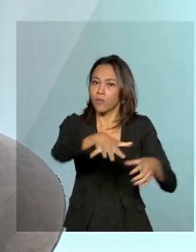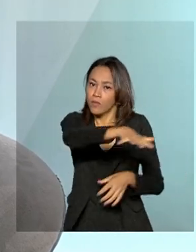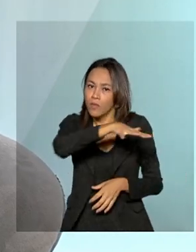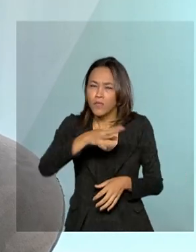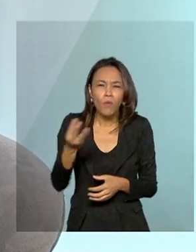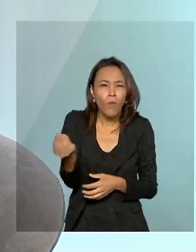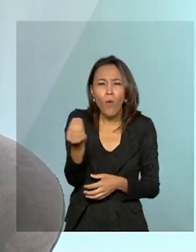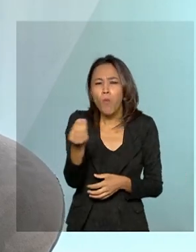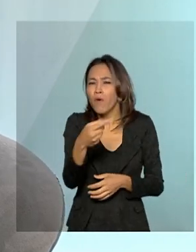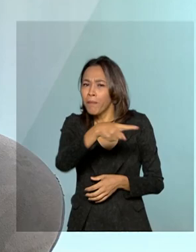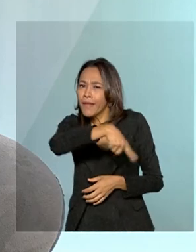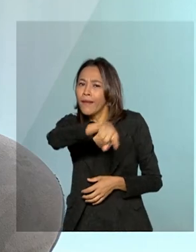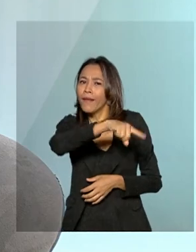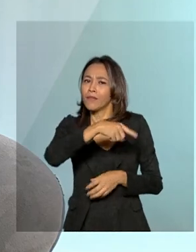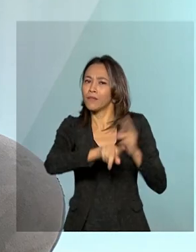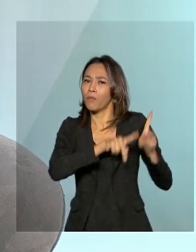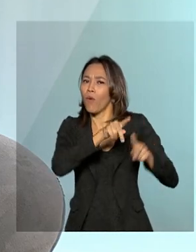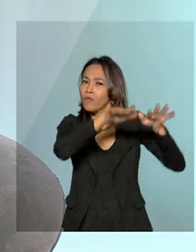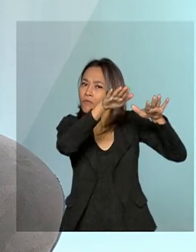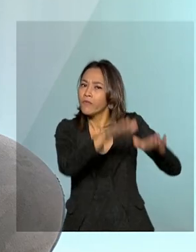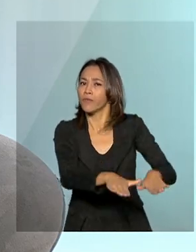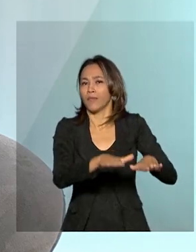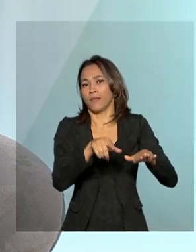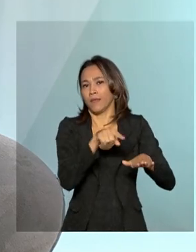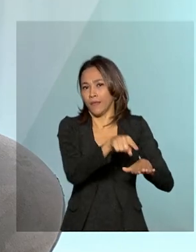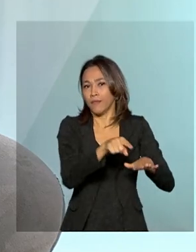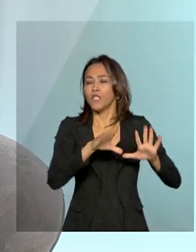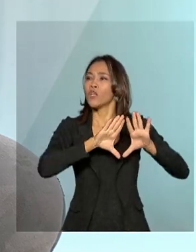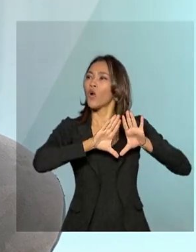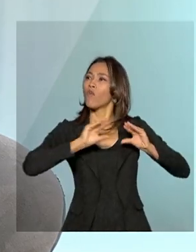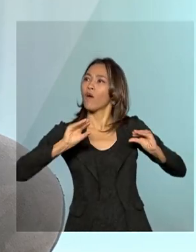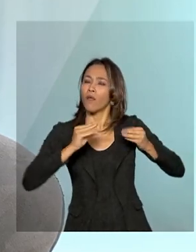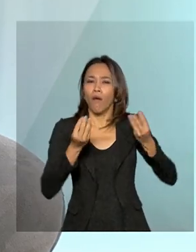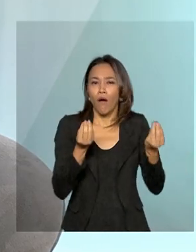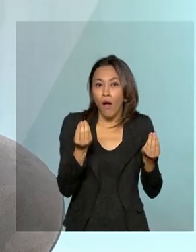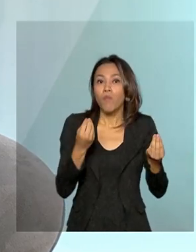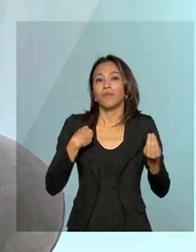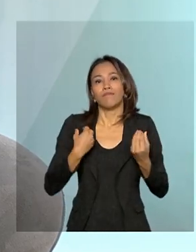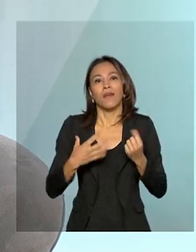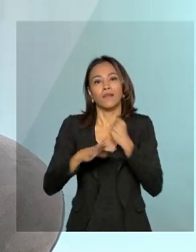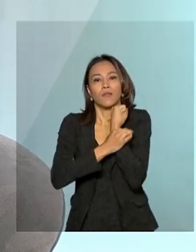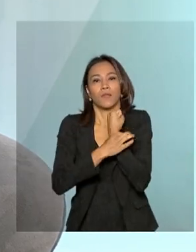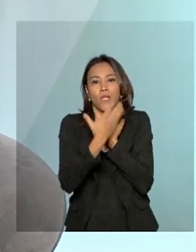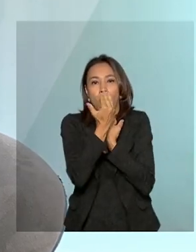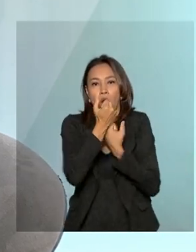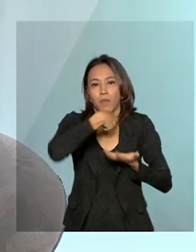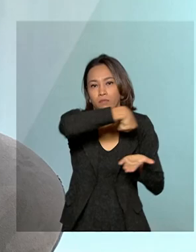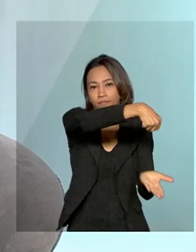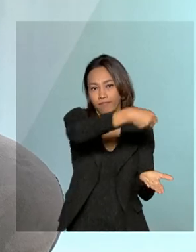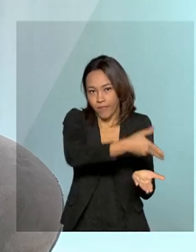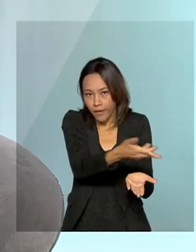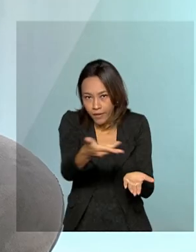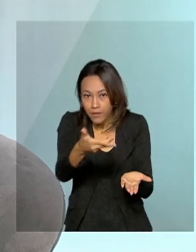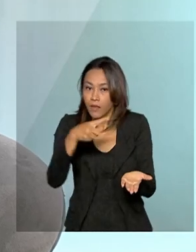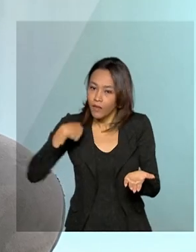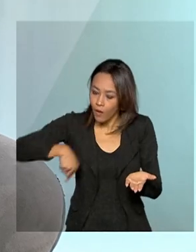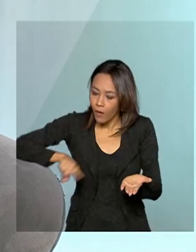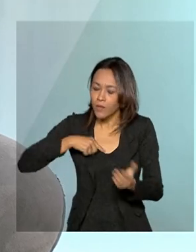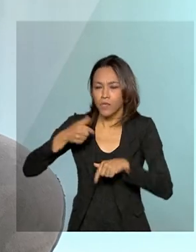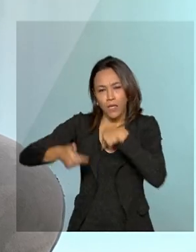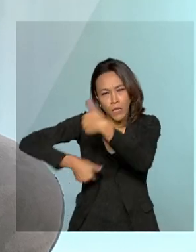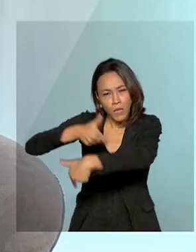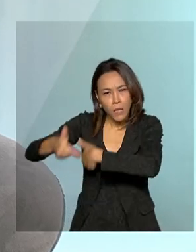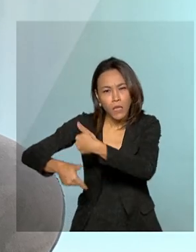fazer que eles ficassem lá acomodados e confortável, fazendo a garantia alimentar? E nós começamos. O nosso